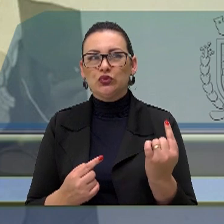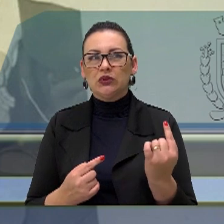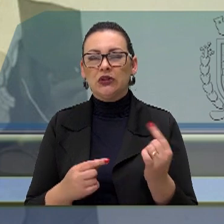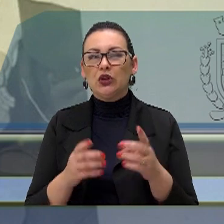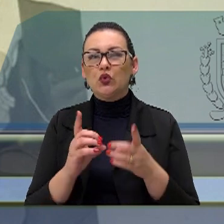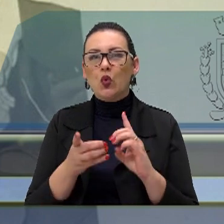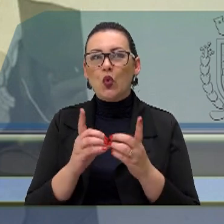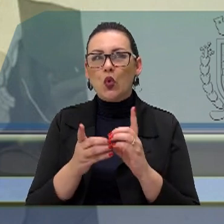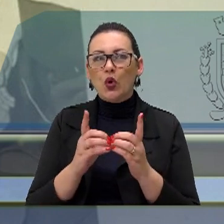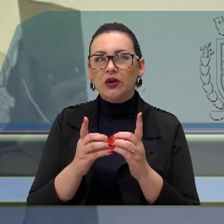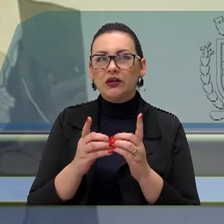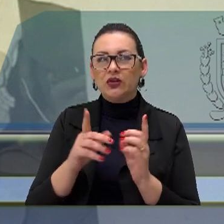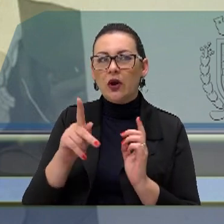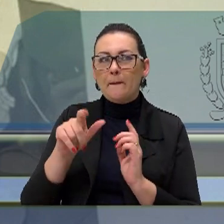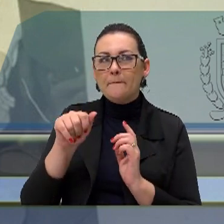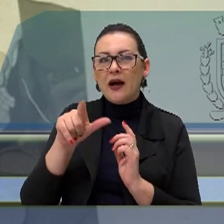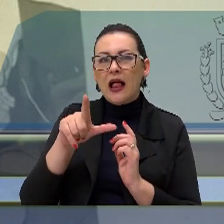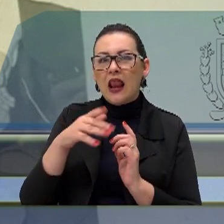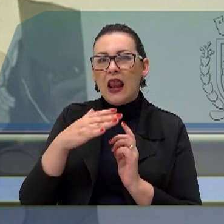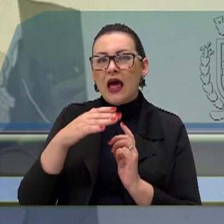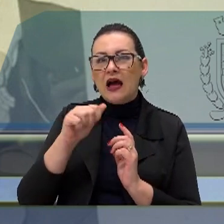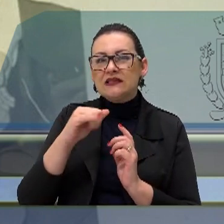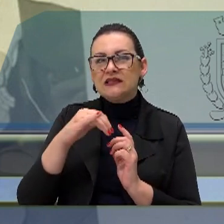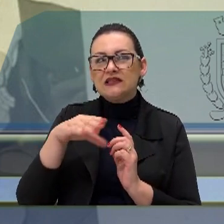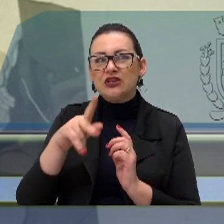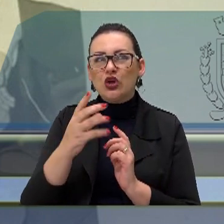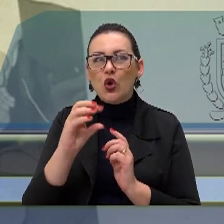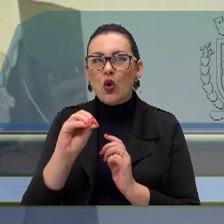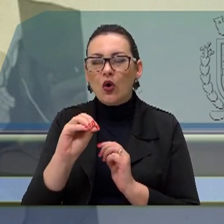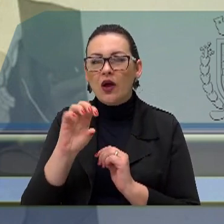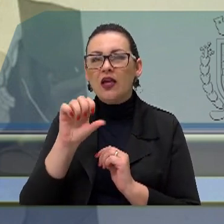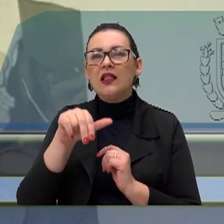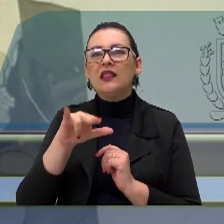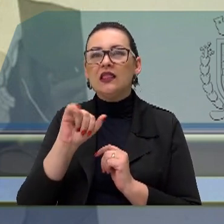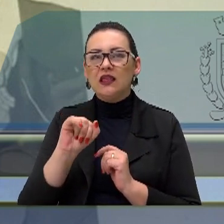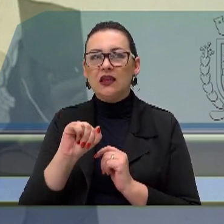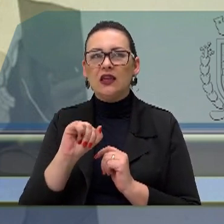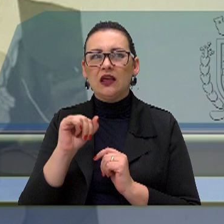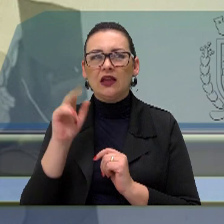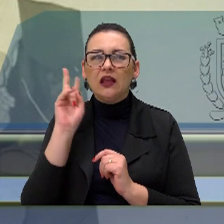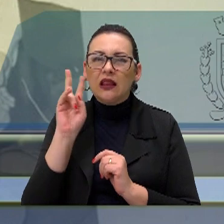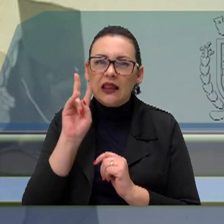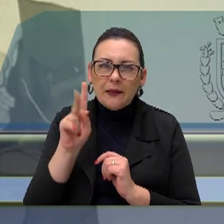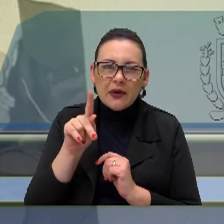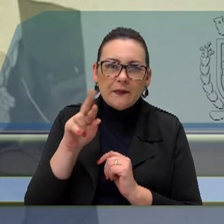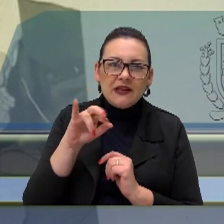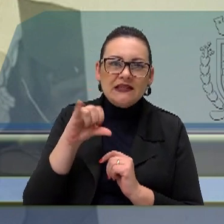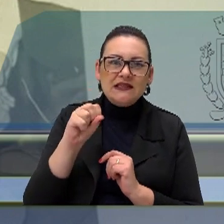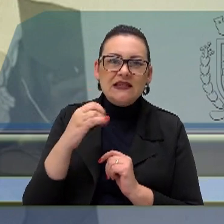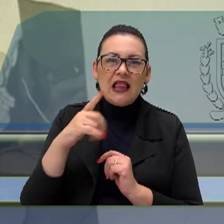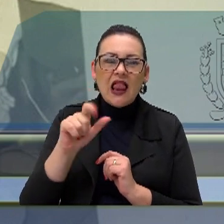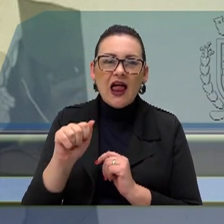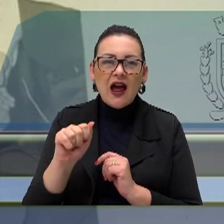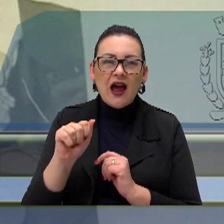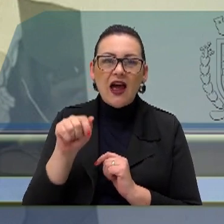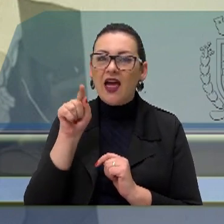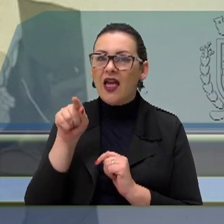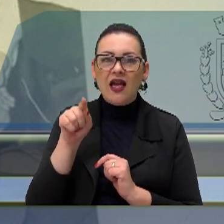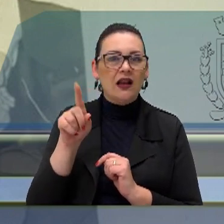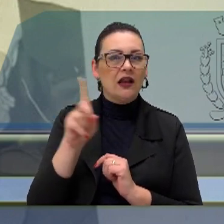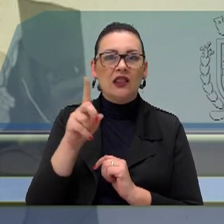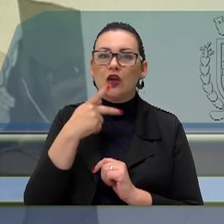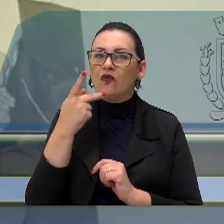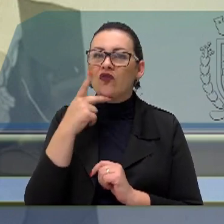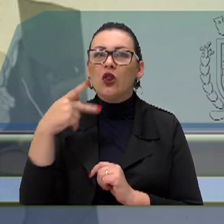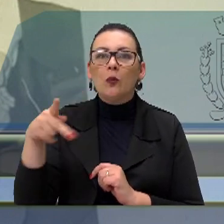o coordenador do Palácio, lá do Palacinho, o vereador Eni Vilques. Lembra dele, Priscila? Ele não falou